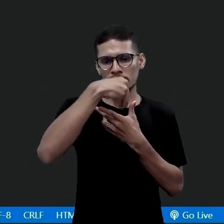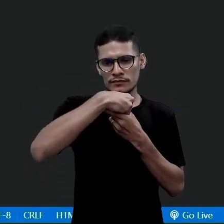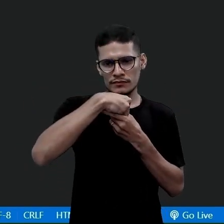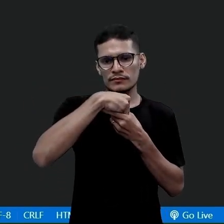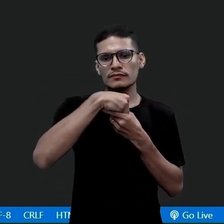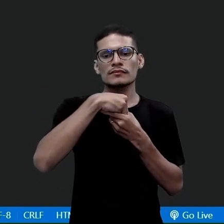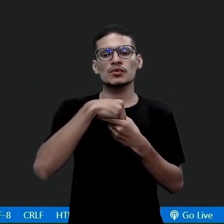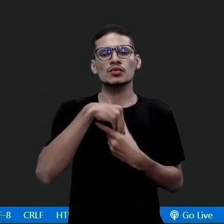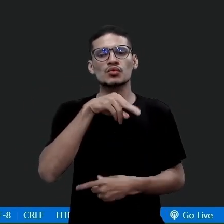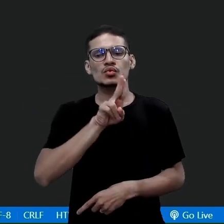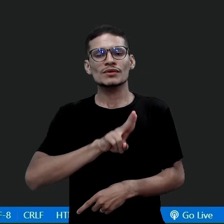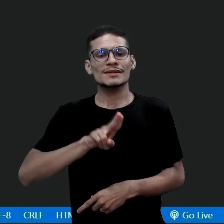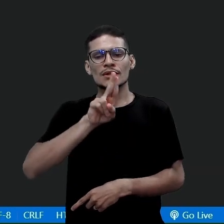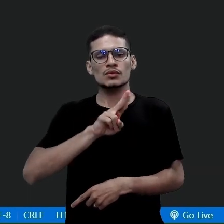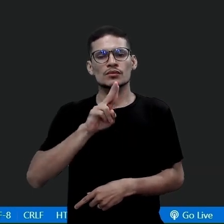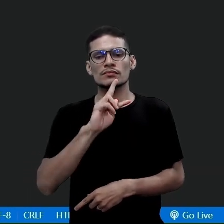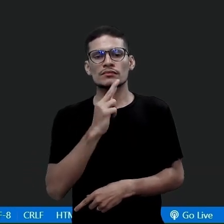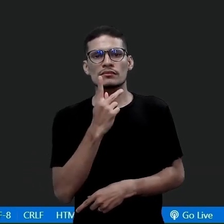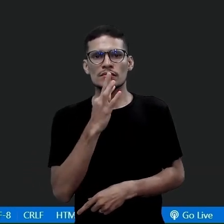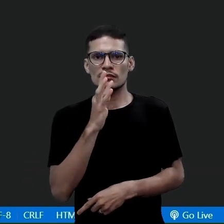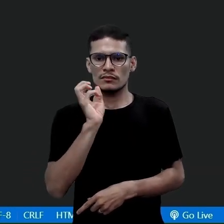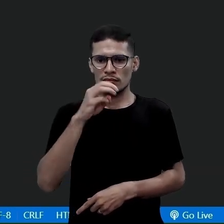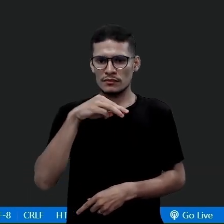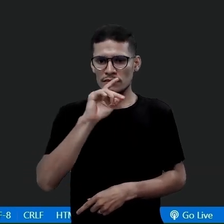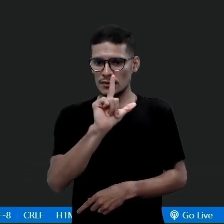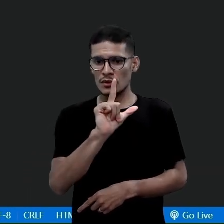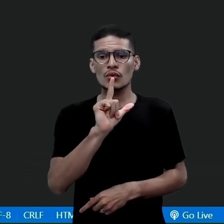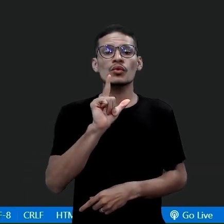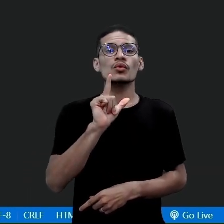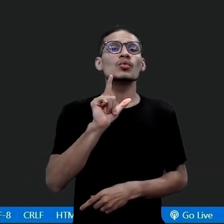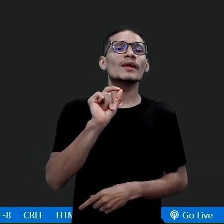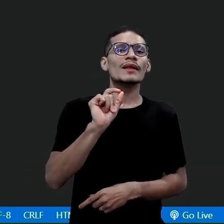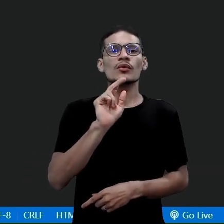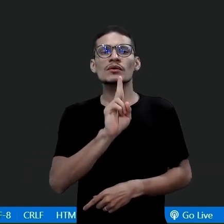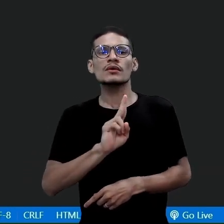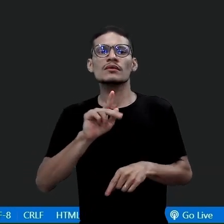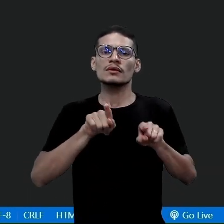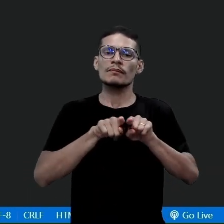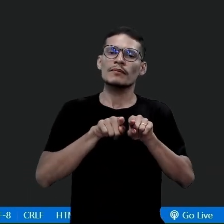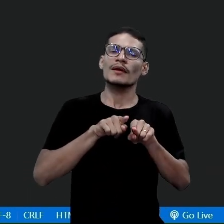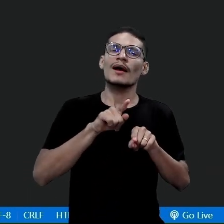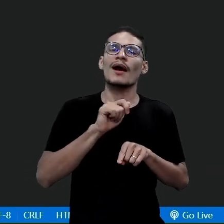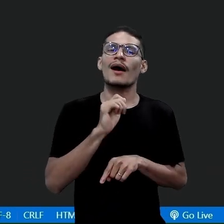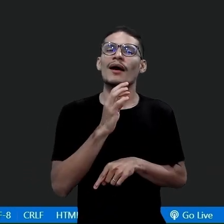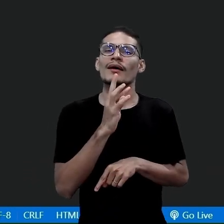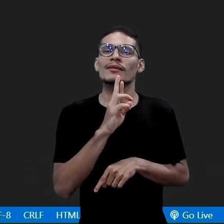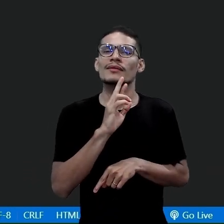usando o inner.html através dos atributos do objeto Sif.